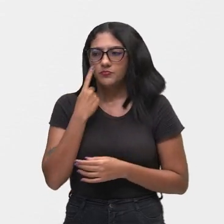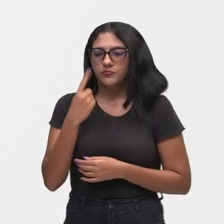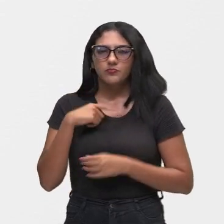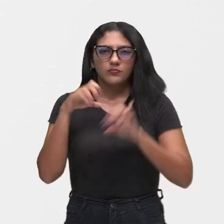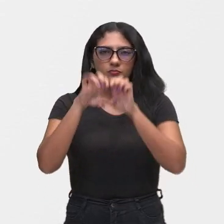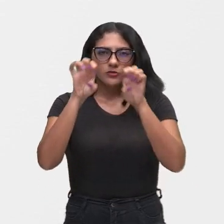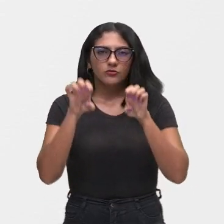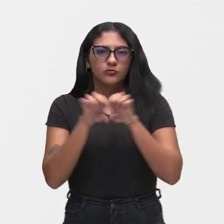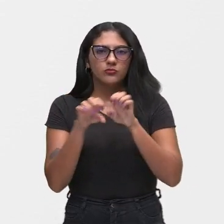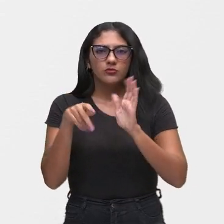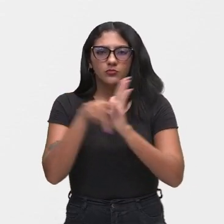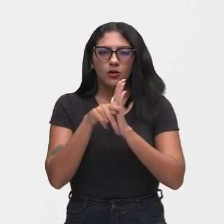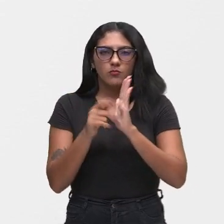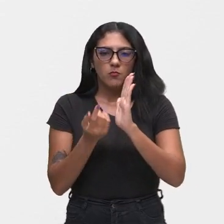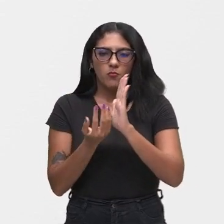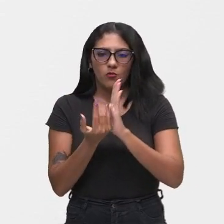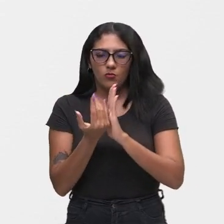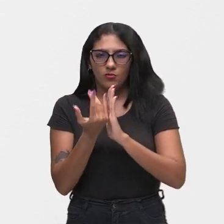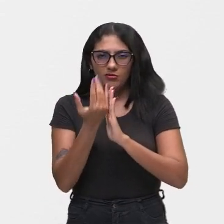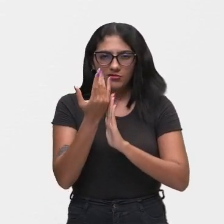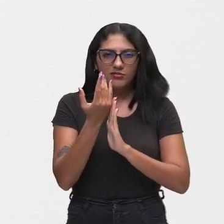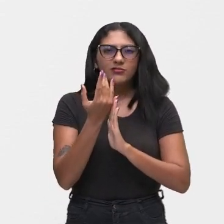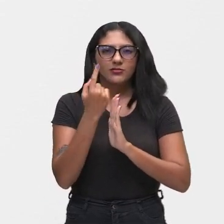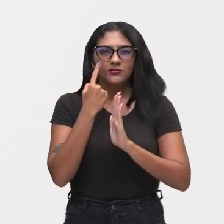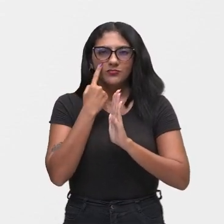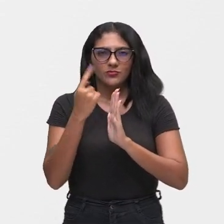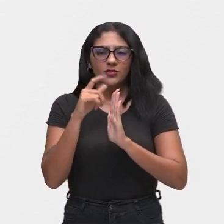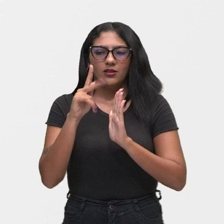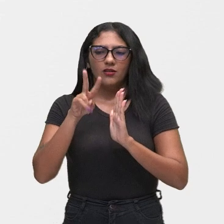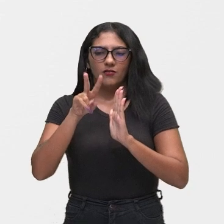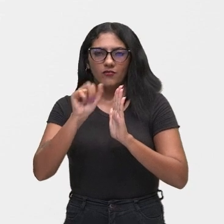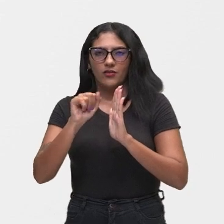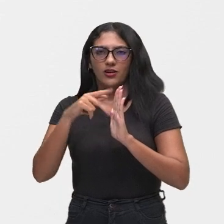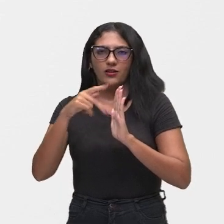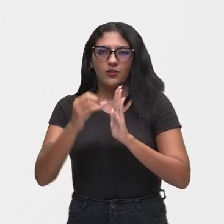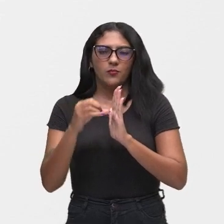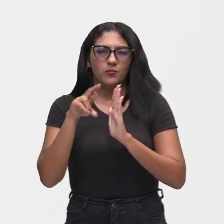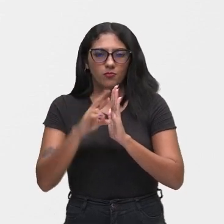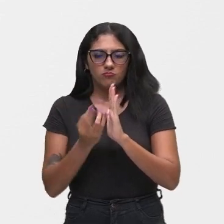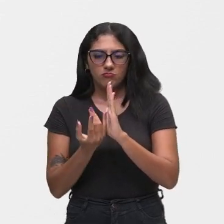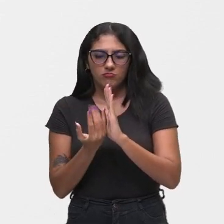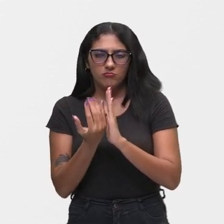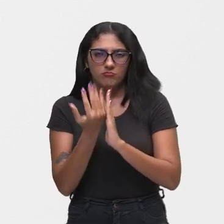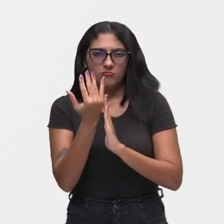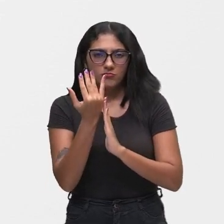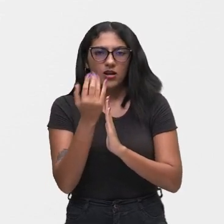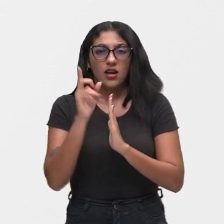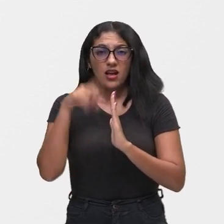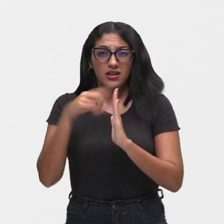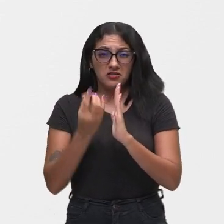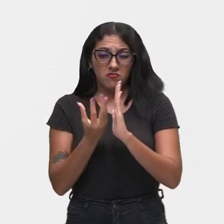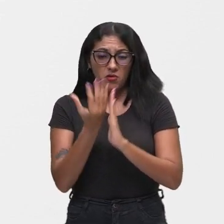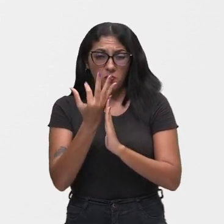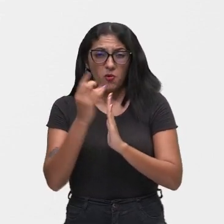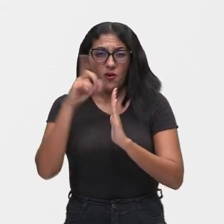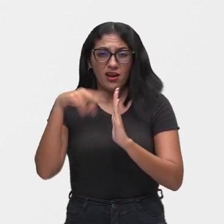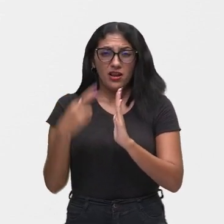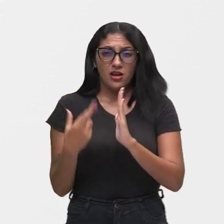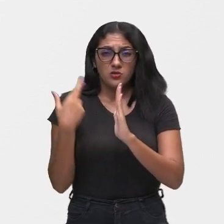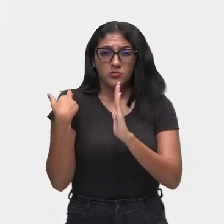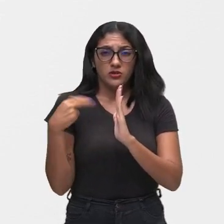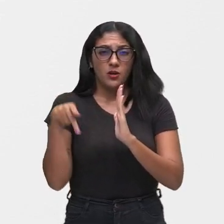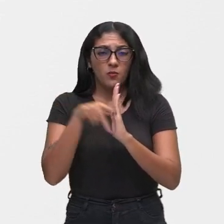aí pelo vapor, vocês estão vendo, e que é esse vapor que vai causar ali a movimentação.